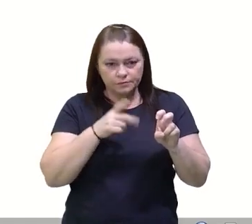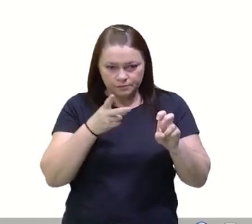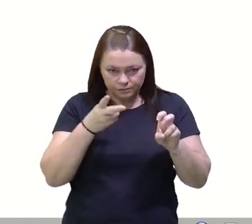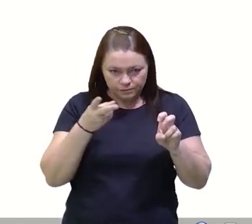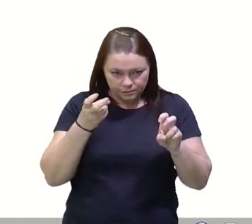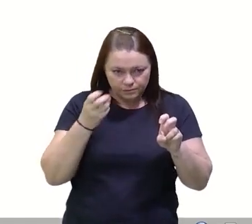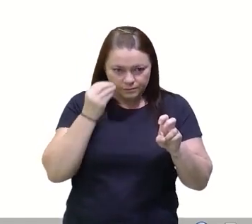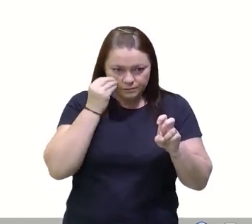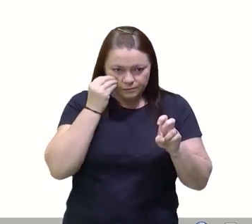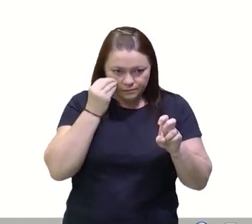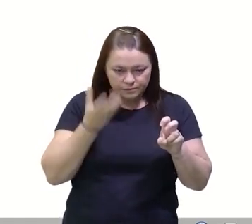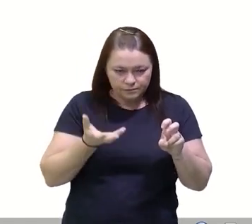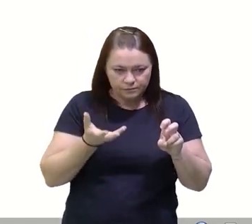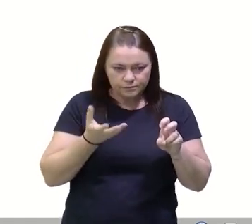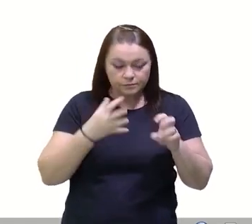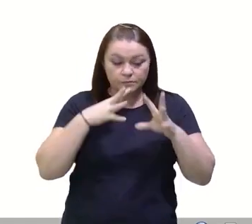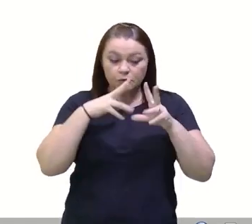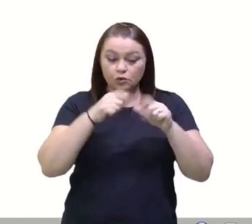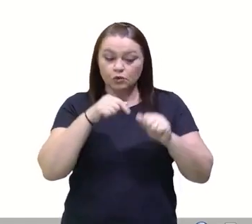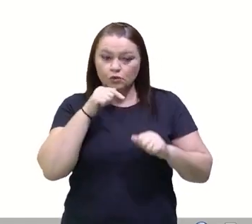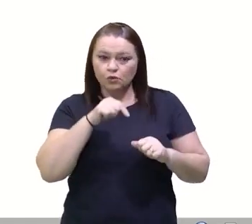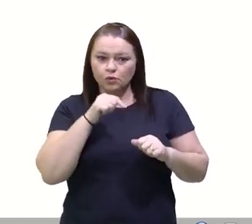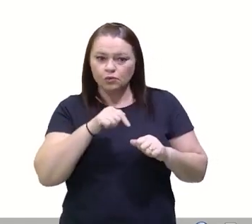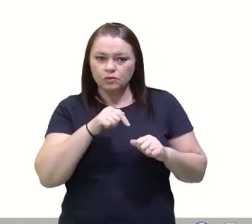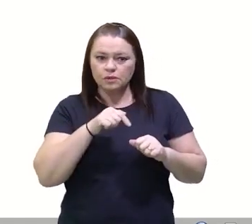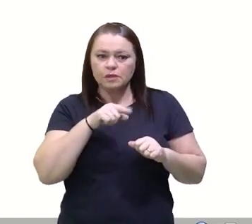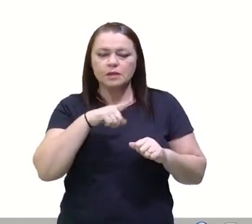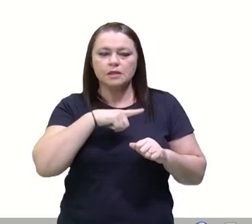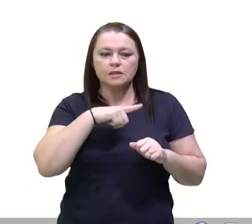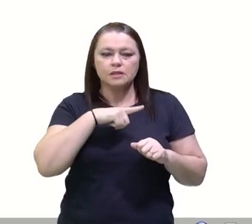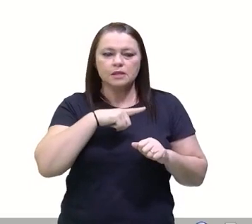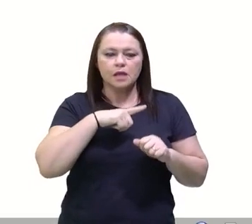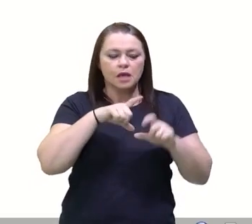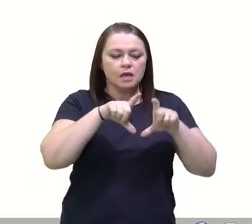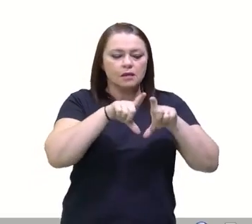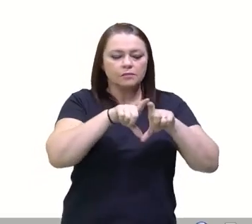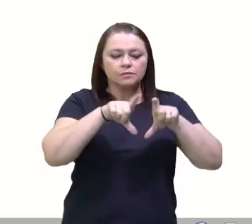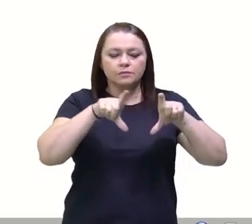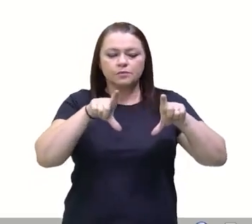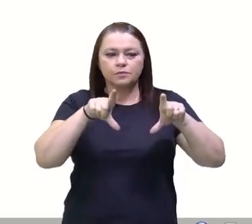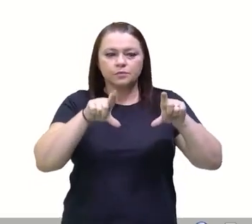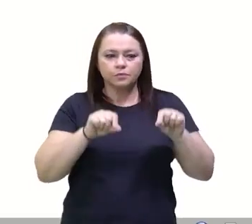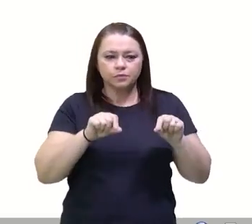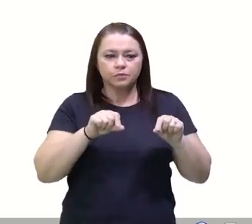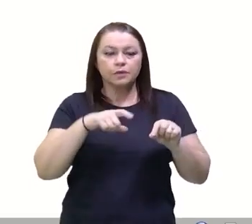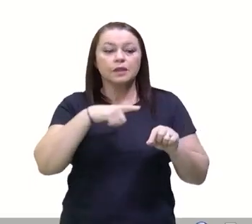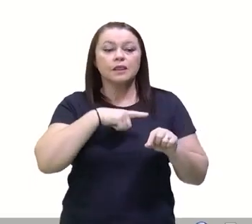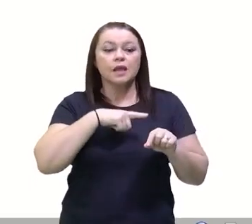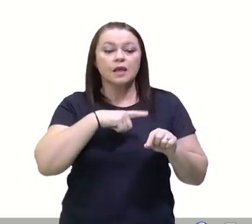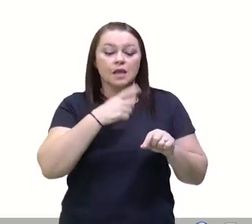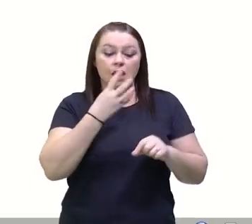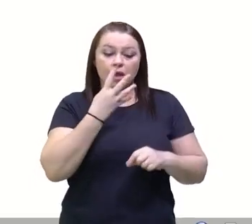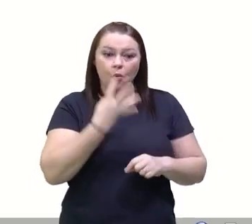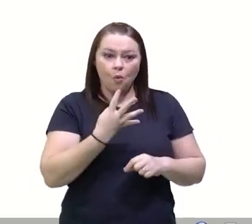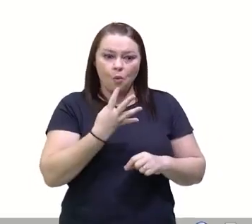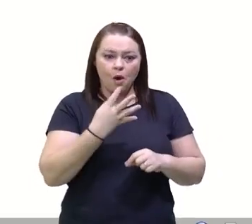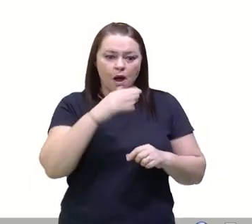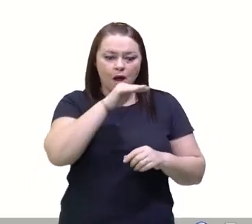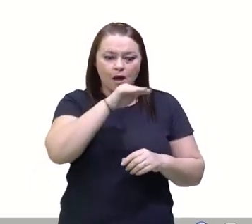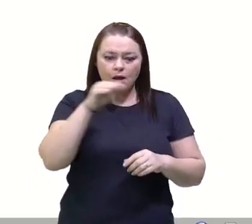losango. Muito bem. Esses aqui são os nossos quadriláteros. Por que são chamados de quadriláteros? Novamente,